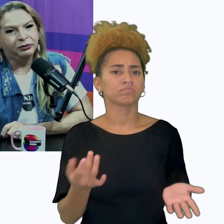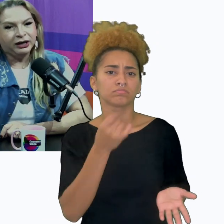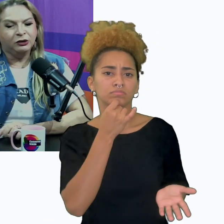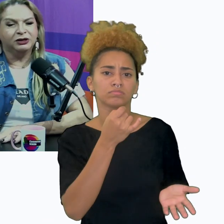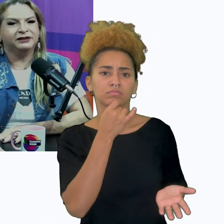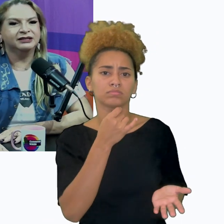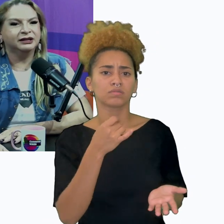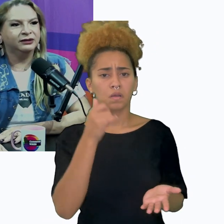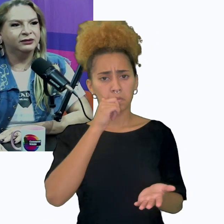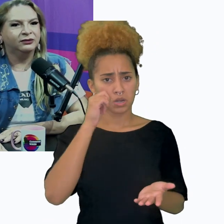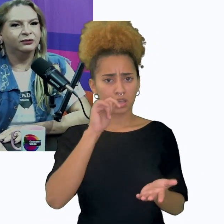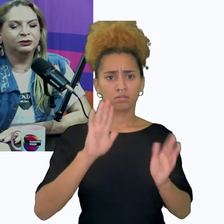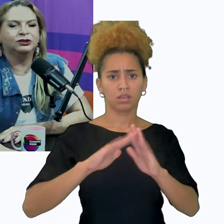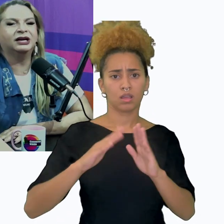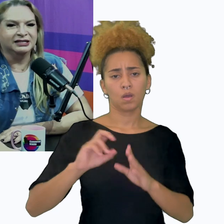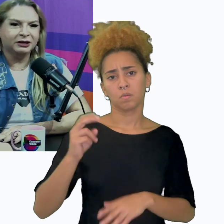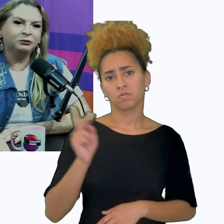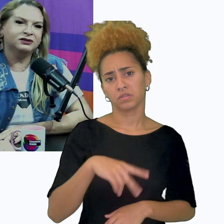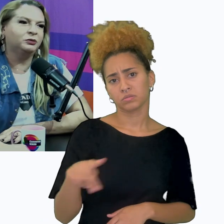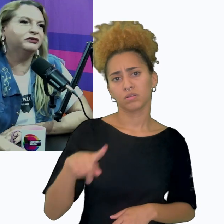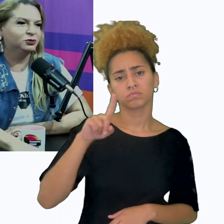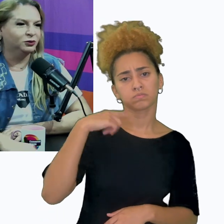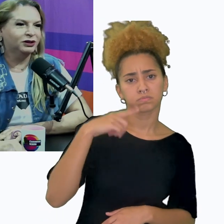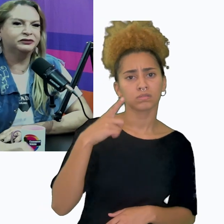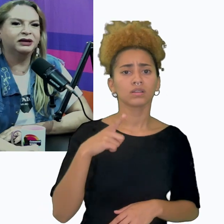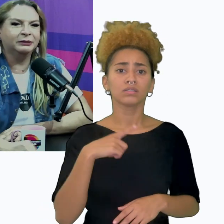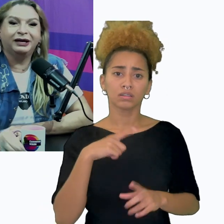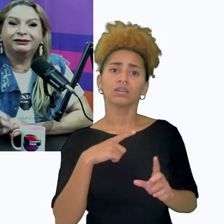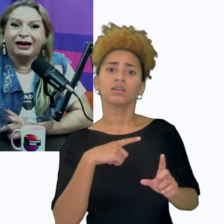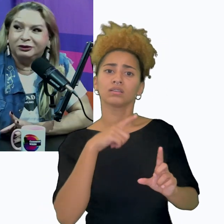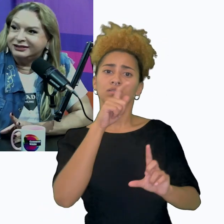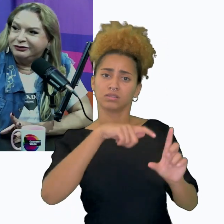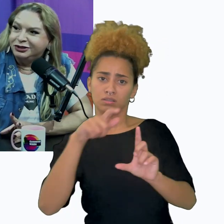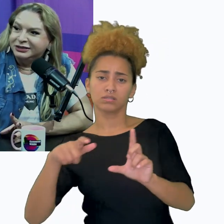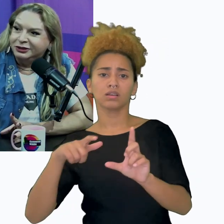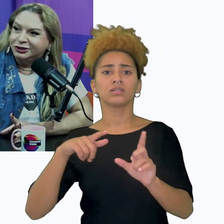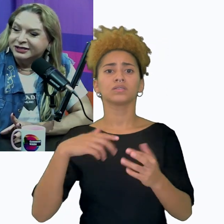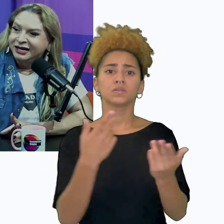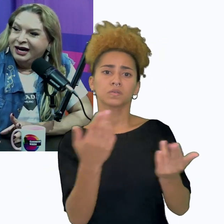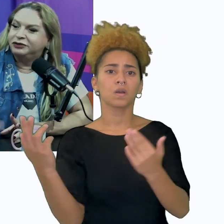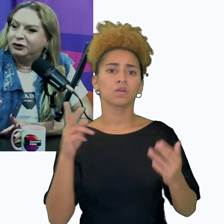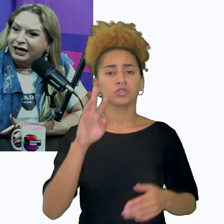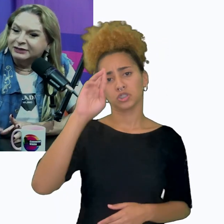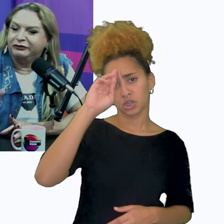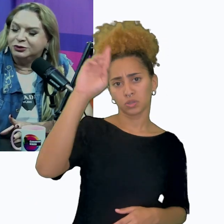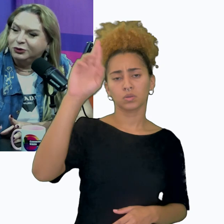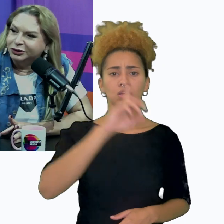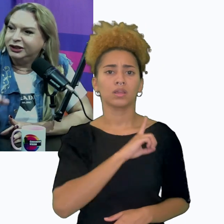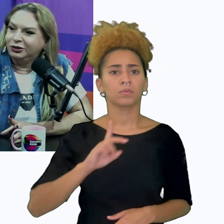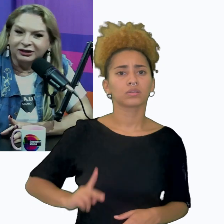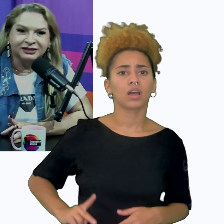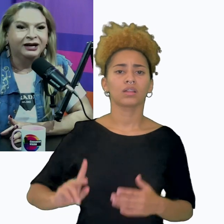dela? Por que eu não posso fazer uma dona de casa? Por que eu não posso fazer uma professora? Uma advogada? Porque tem muitas travestis e muitas trans, advogadas,